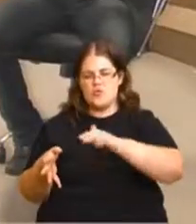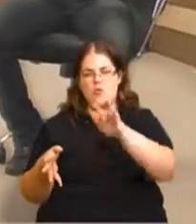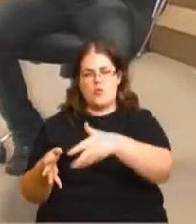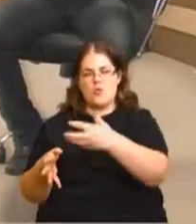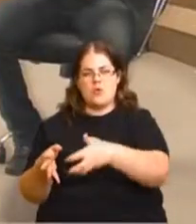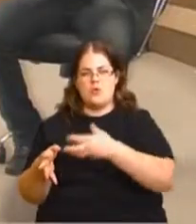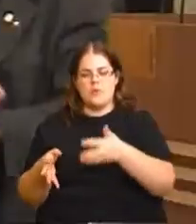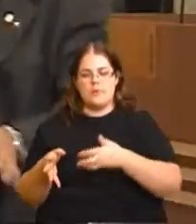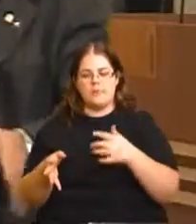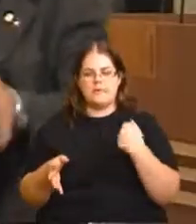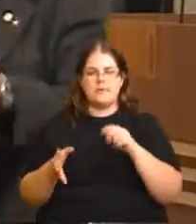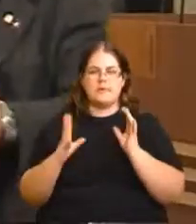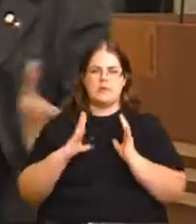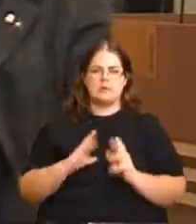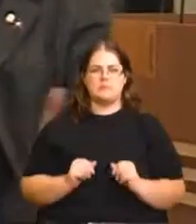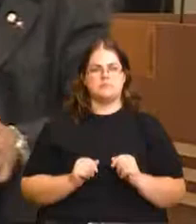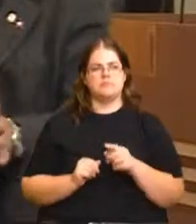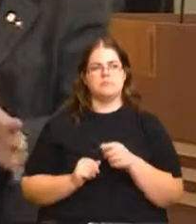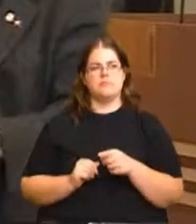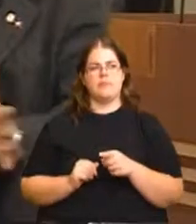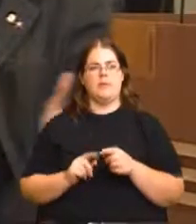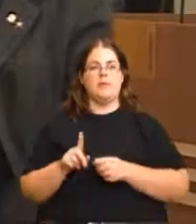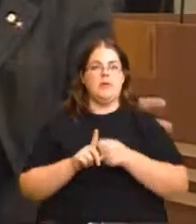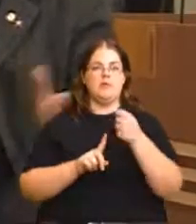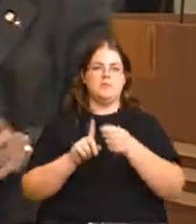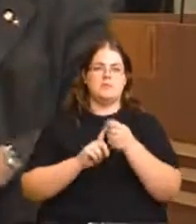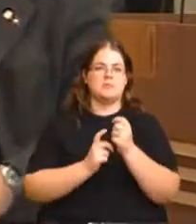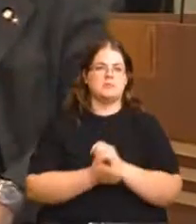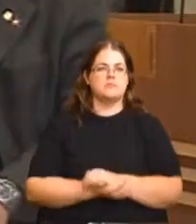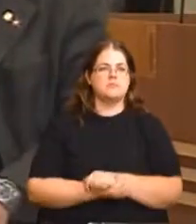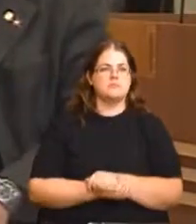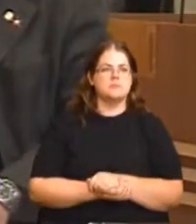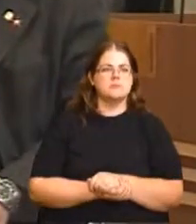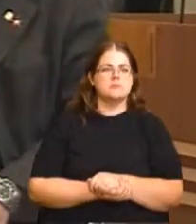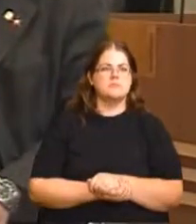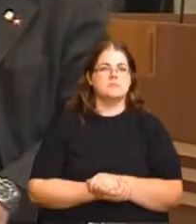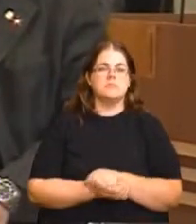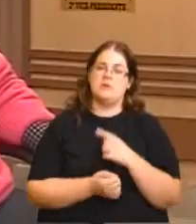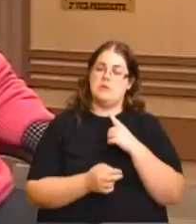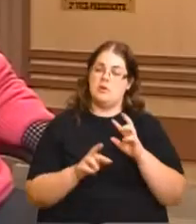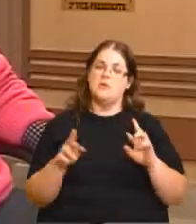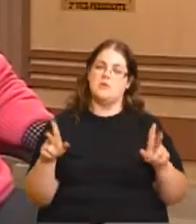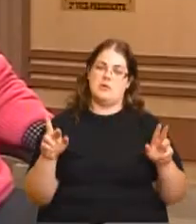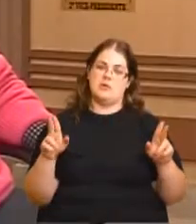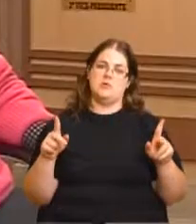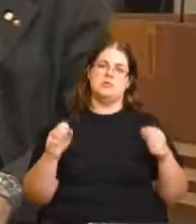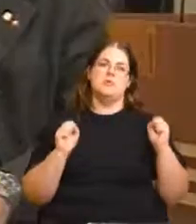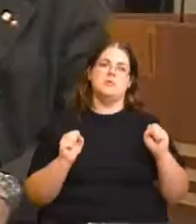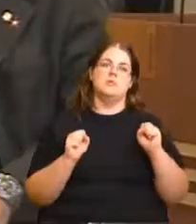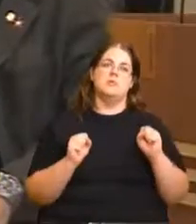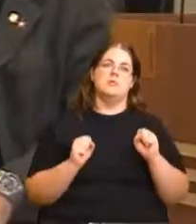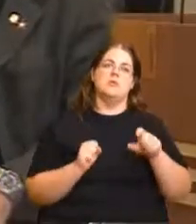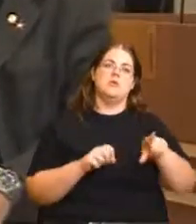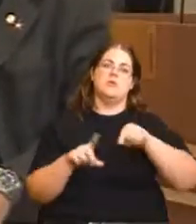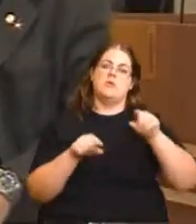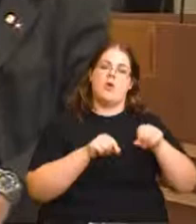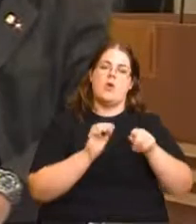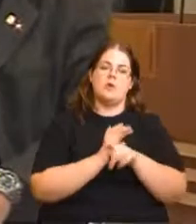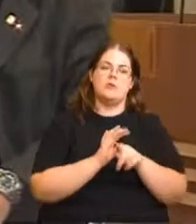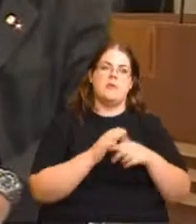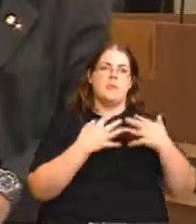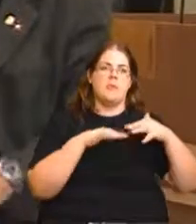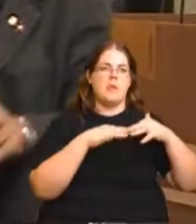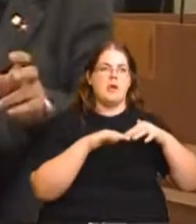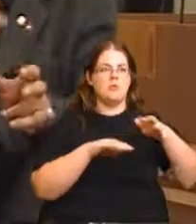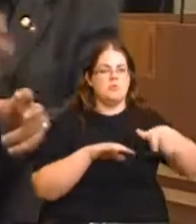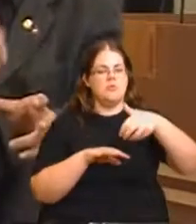Por uma, 10, 20, 30, não interessa. É 150 quilômetros de valeta que tem que fazer por mês. Mas com certeza dá uma diferença. Dá muito uma grande. diferença. Ele pode optar por fazer por máquina. Não